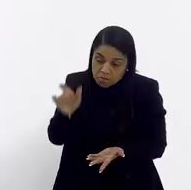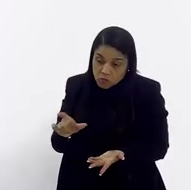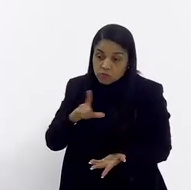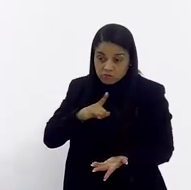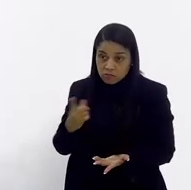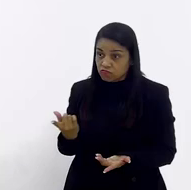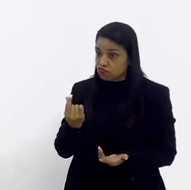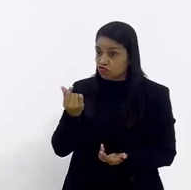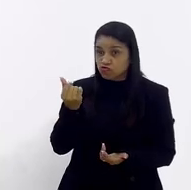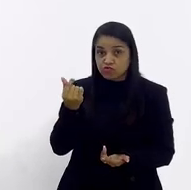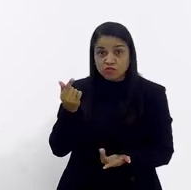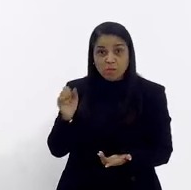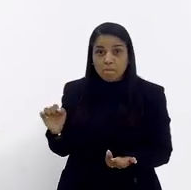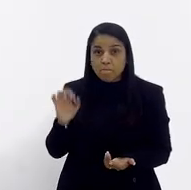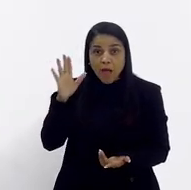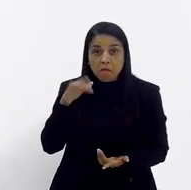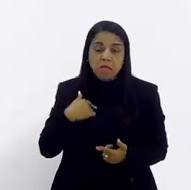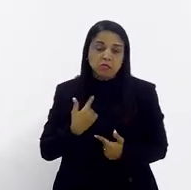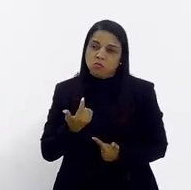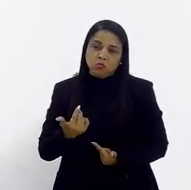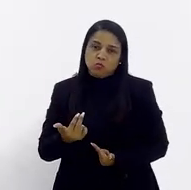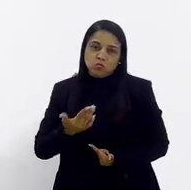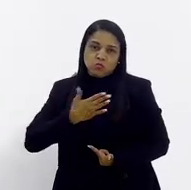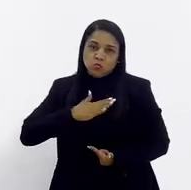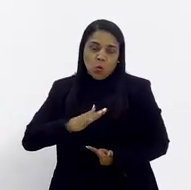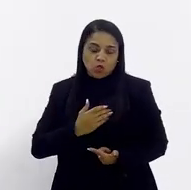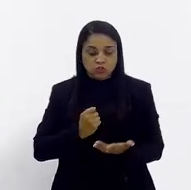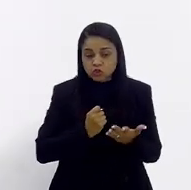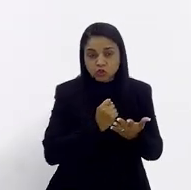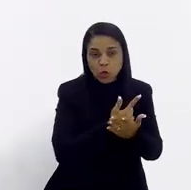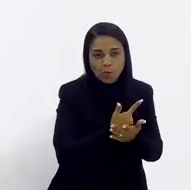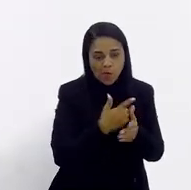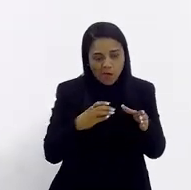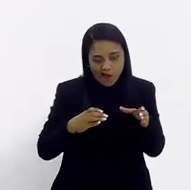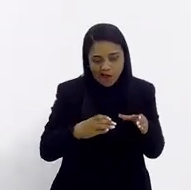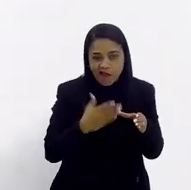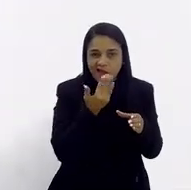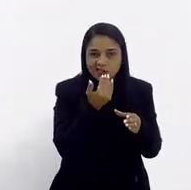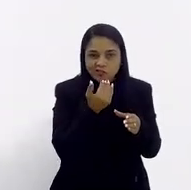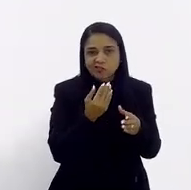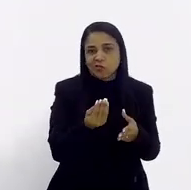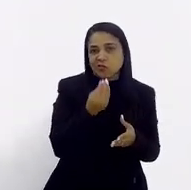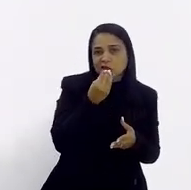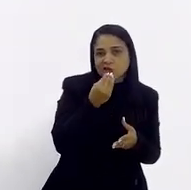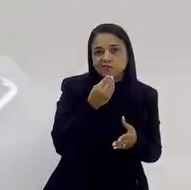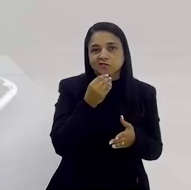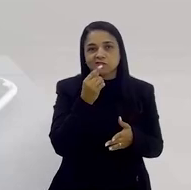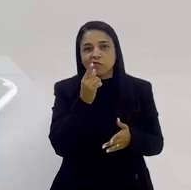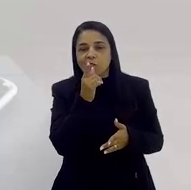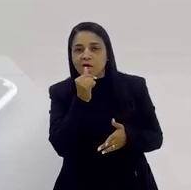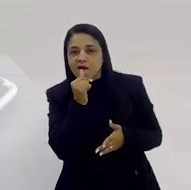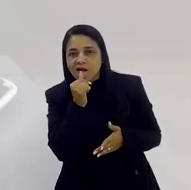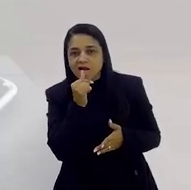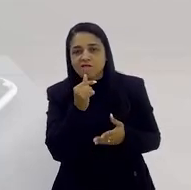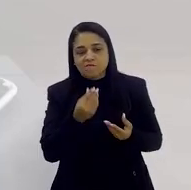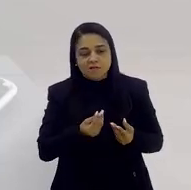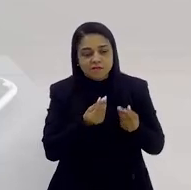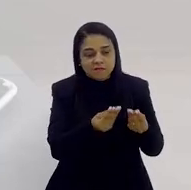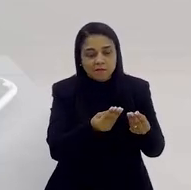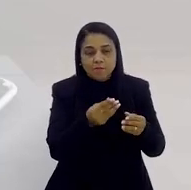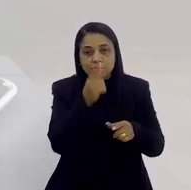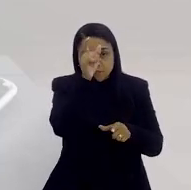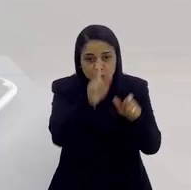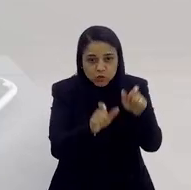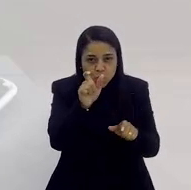ela é incapaz de passar na rua e comprar uma quentinha uma água um lanche sim para aquele morador